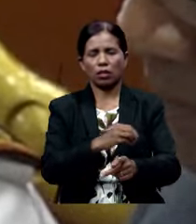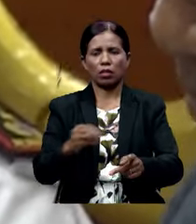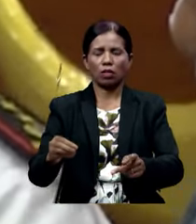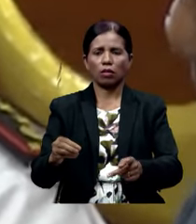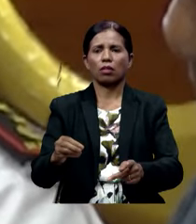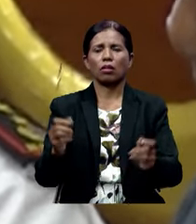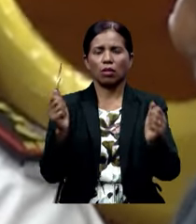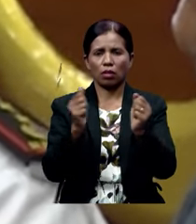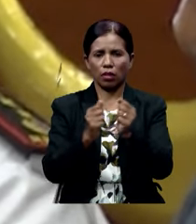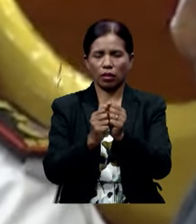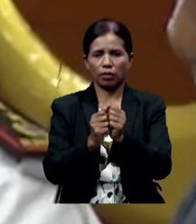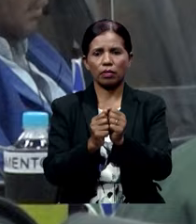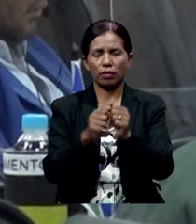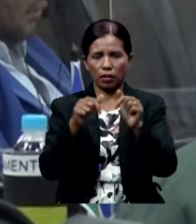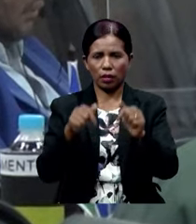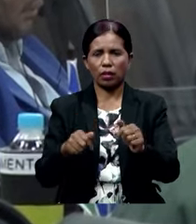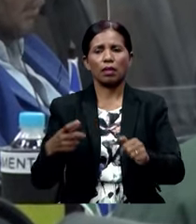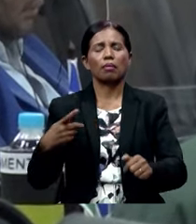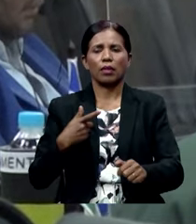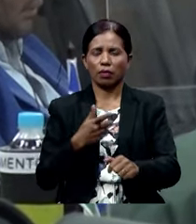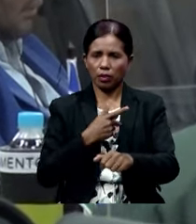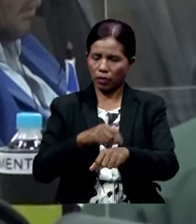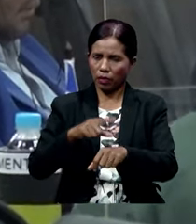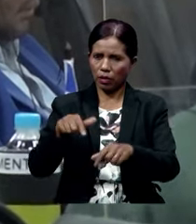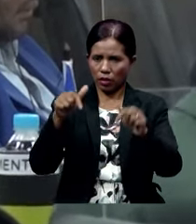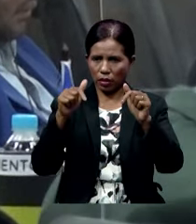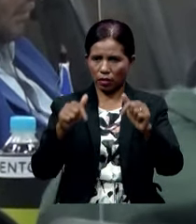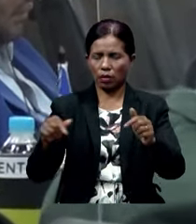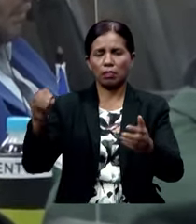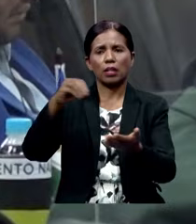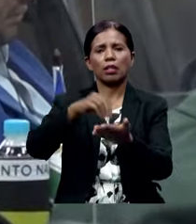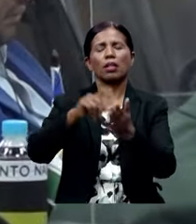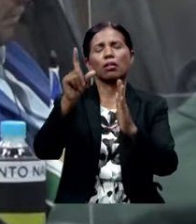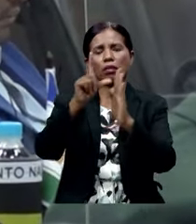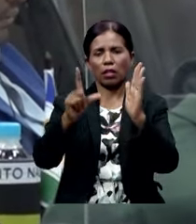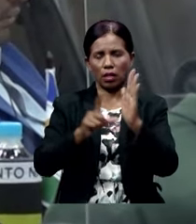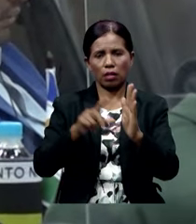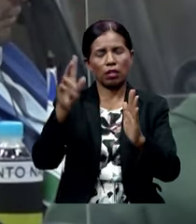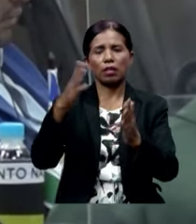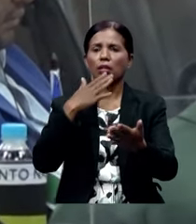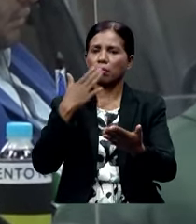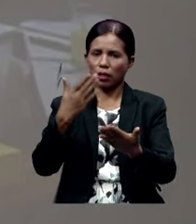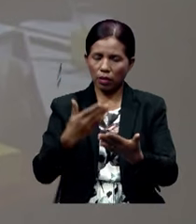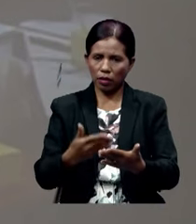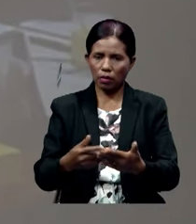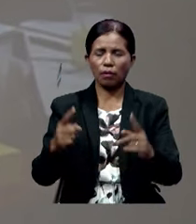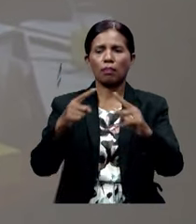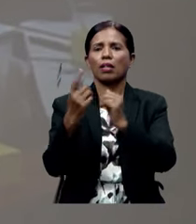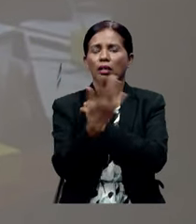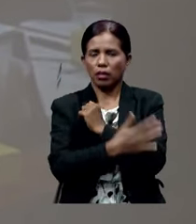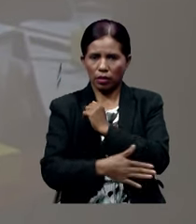finalidade, a tu né? Parlamento Nacional irene bele cria lei irene be credível ba